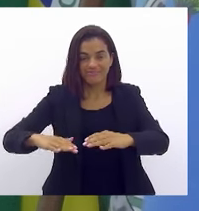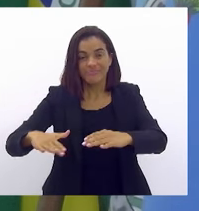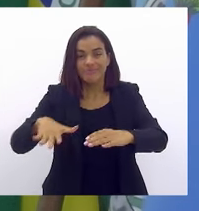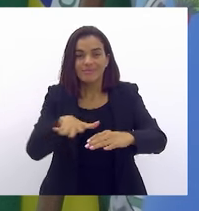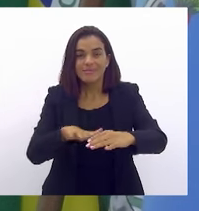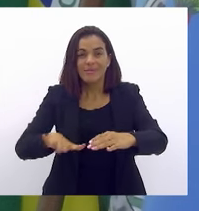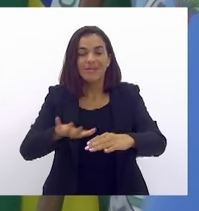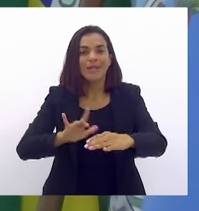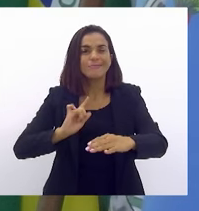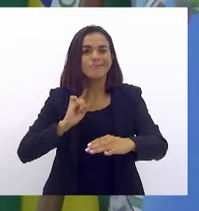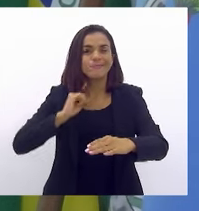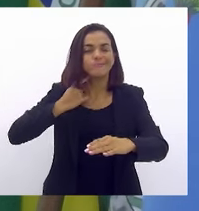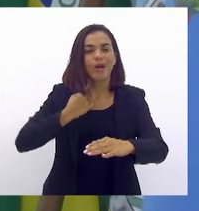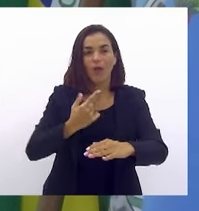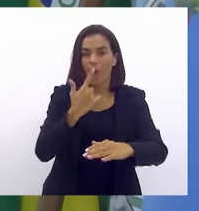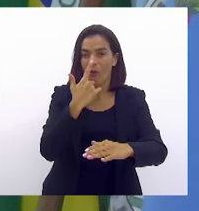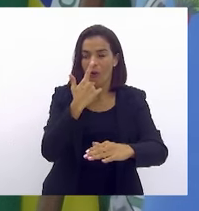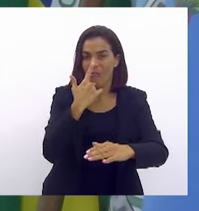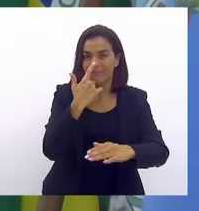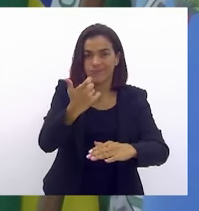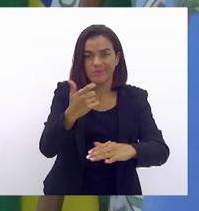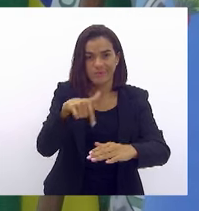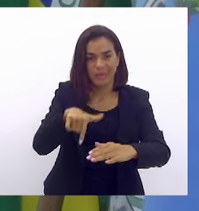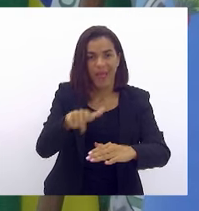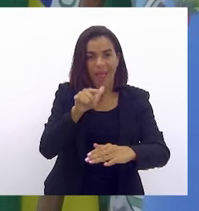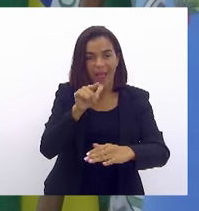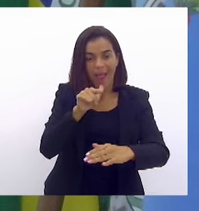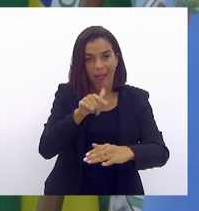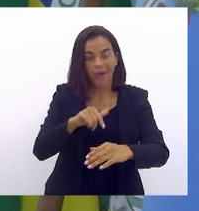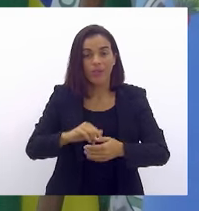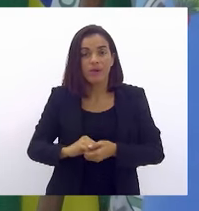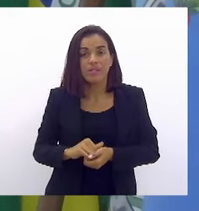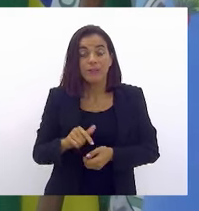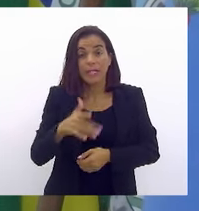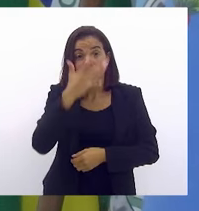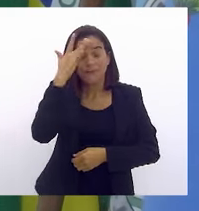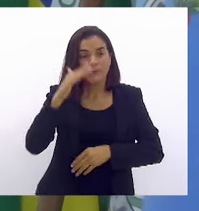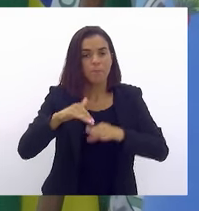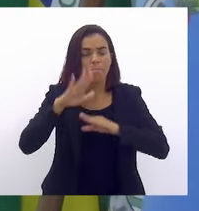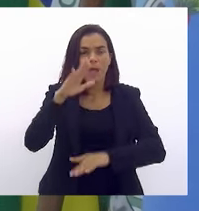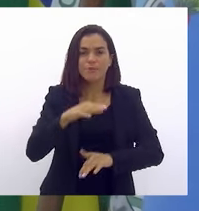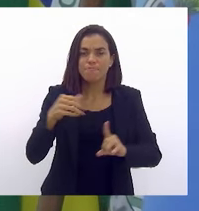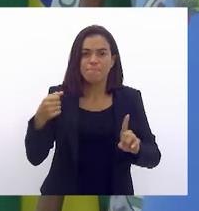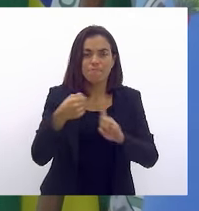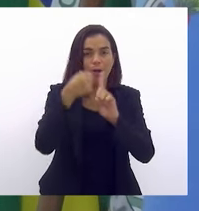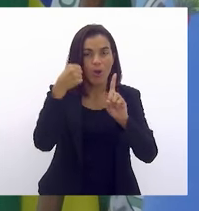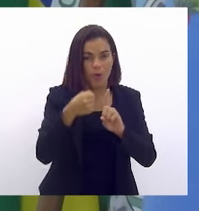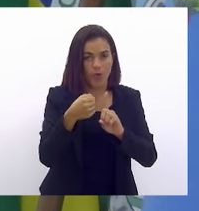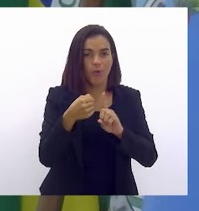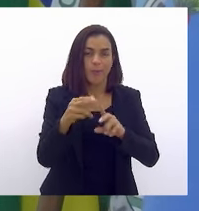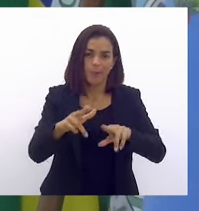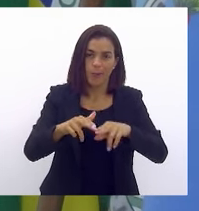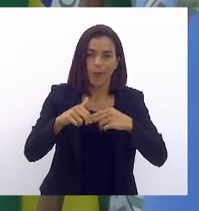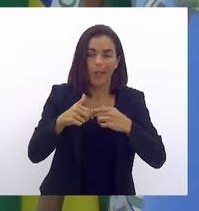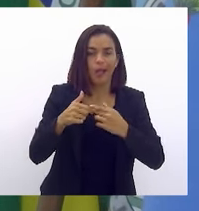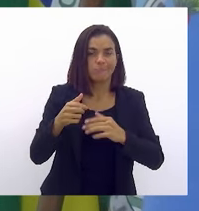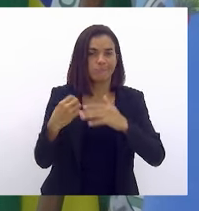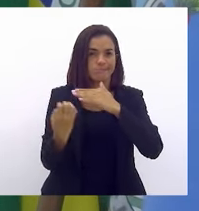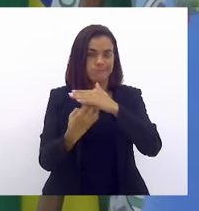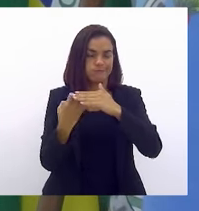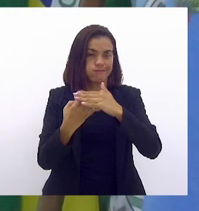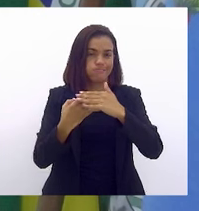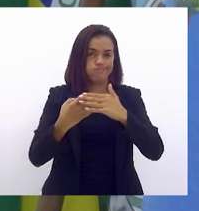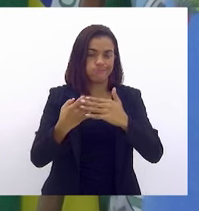ter uma complementação para essas pessoas, né, que serão as mais impactadas por esses mega empreendimentos pensados aqui, e